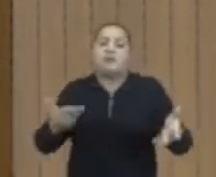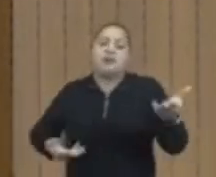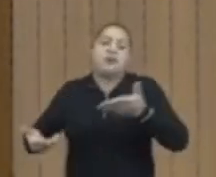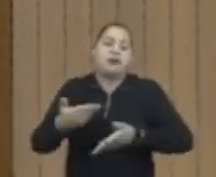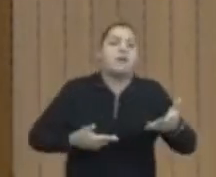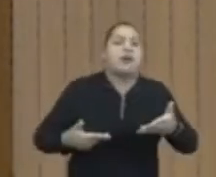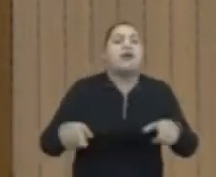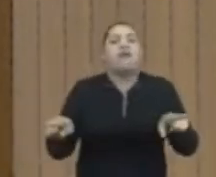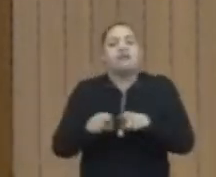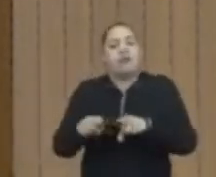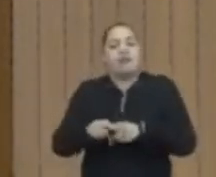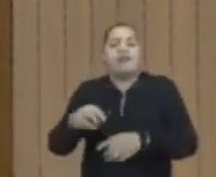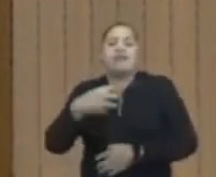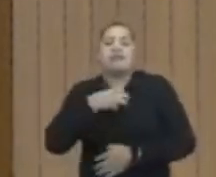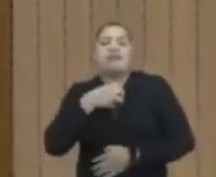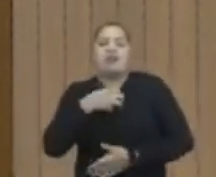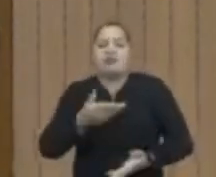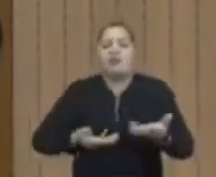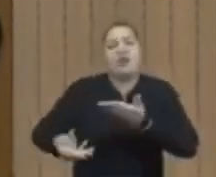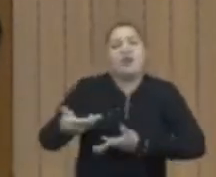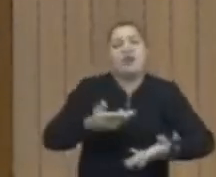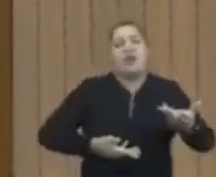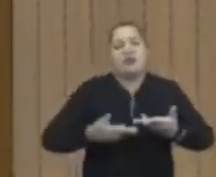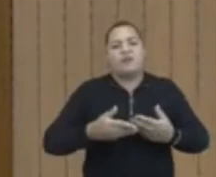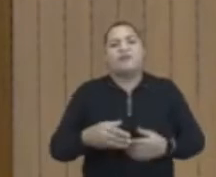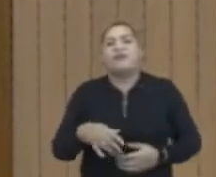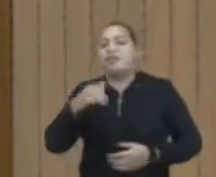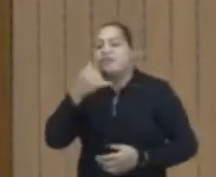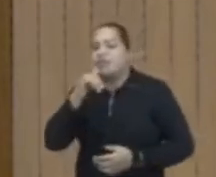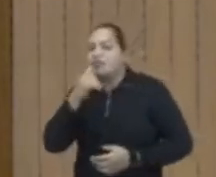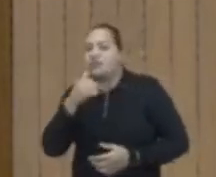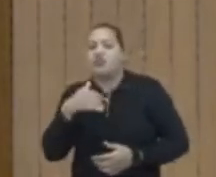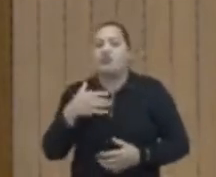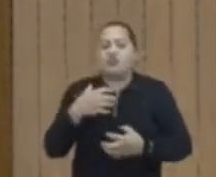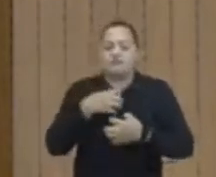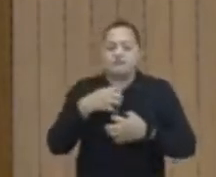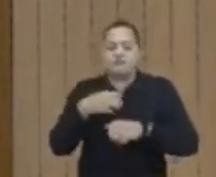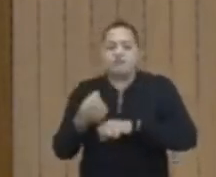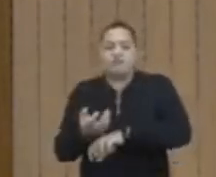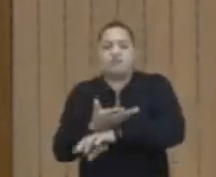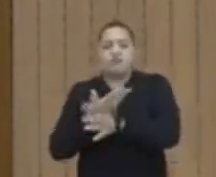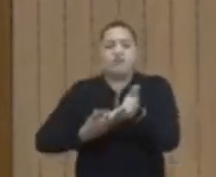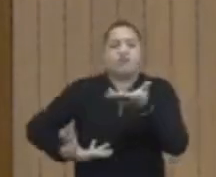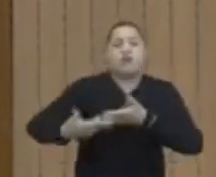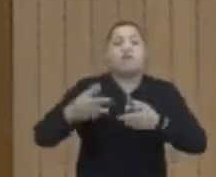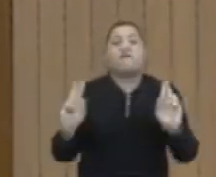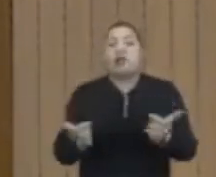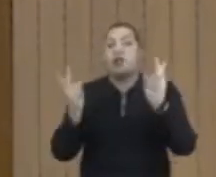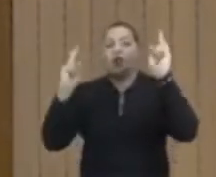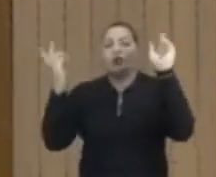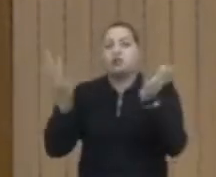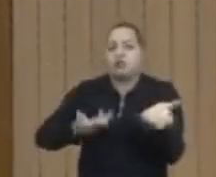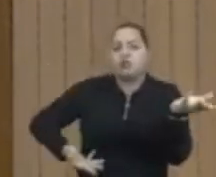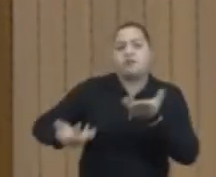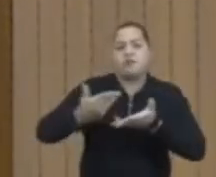sentimento, compartilhar energias, compartilhar valores, especialmente aqueles que